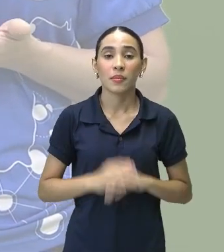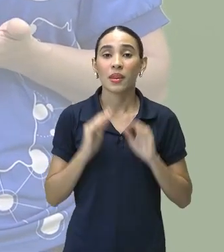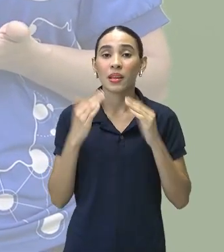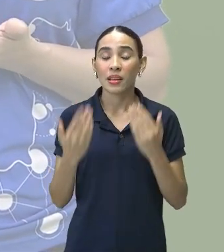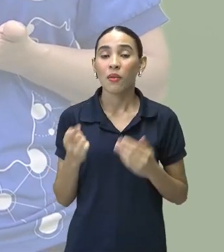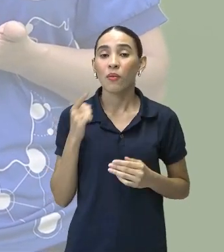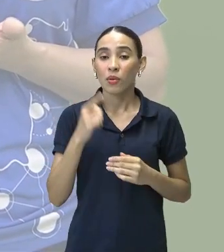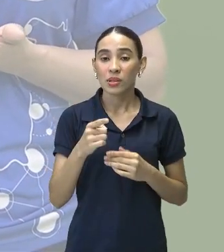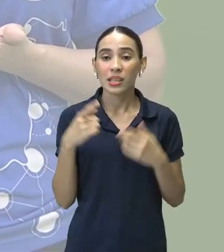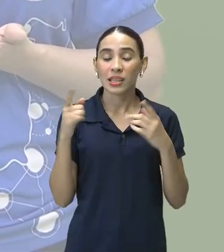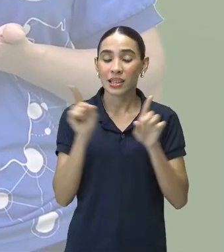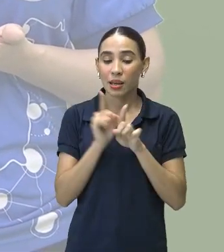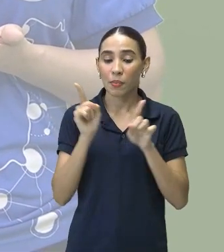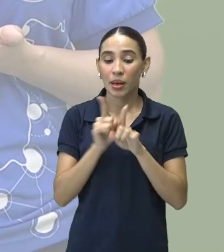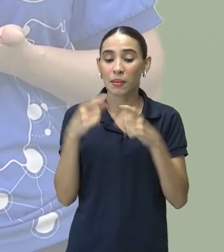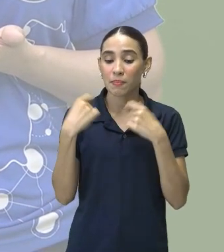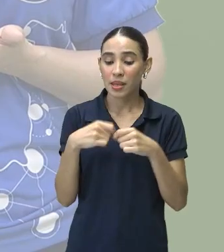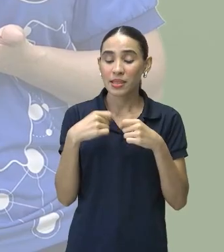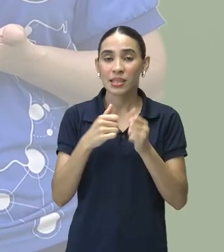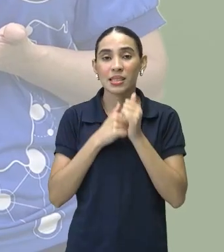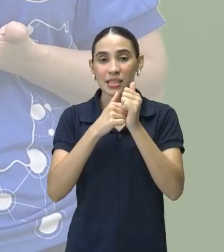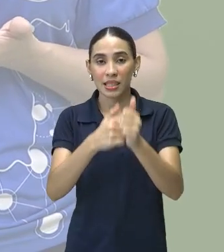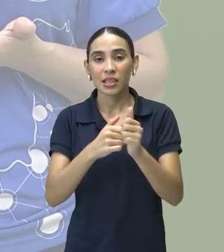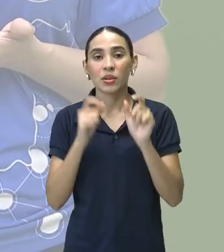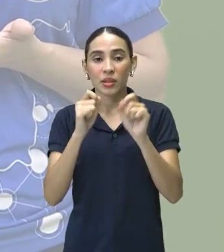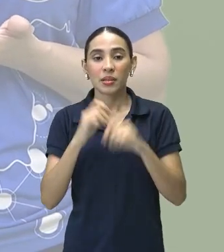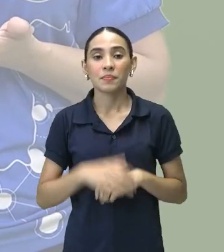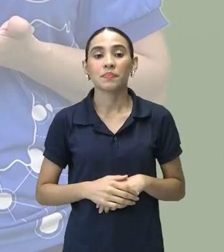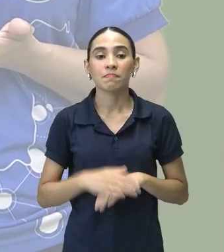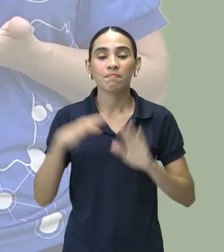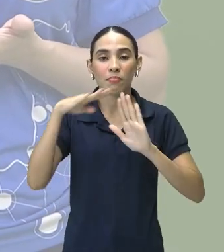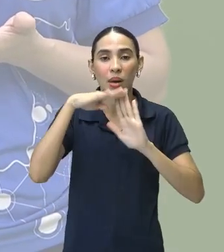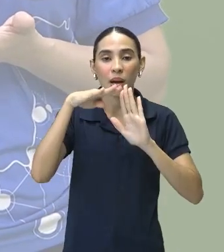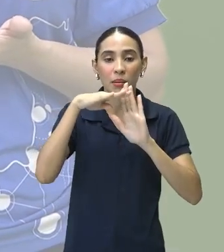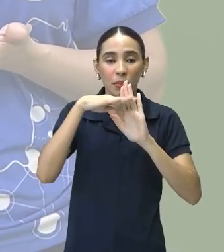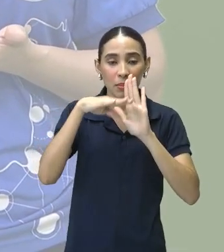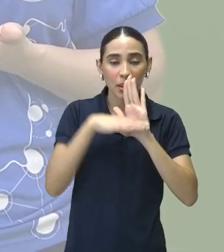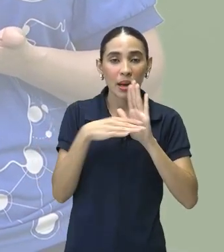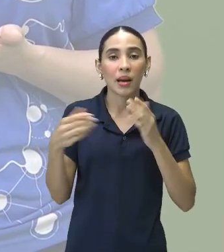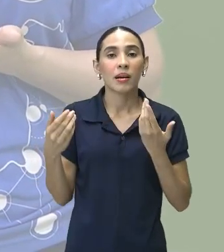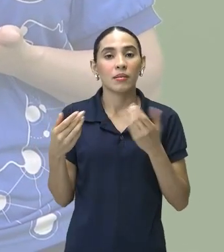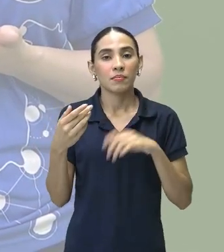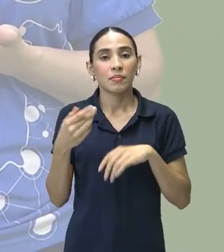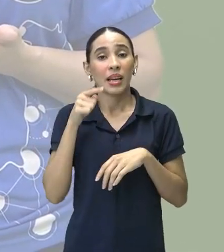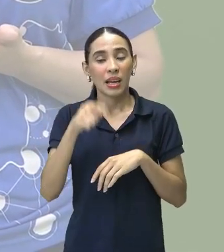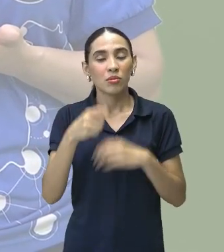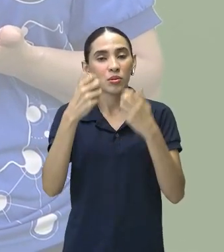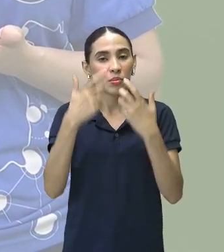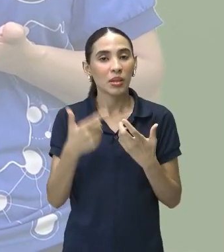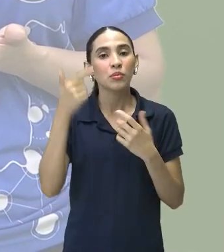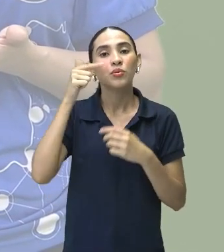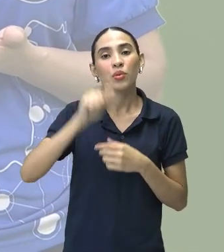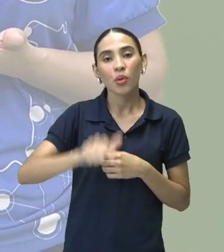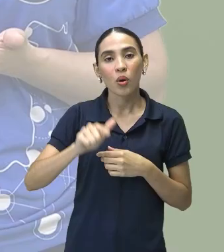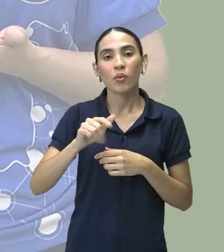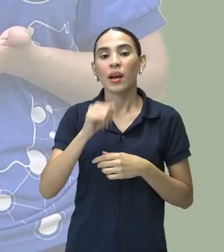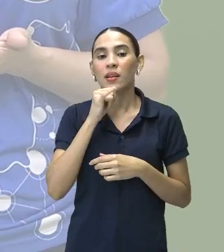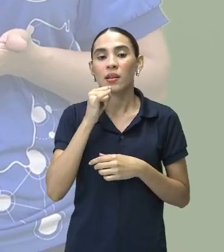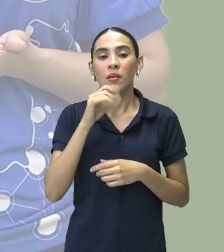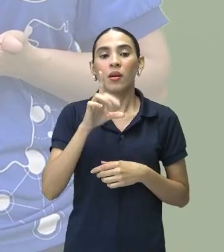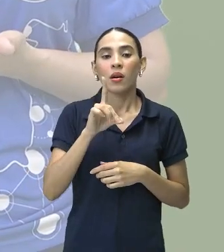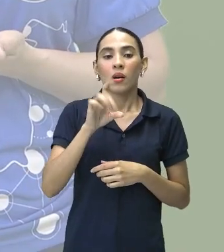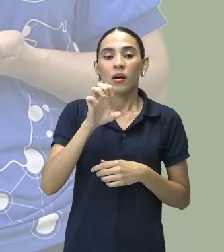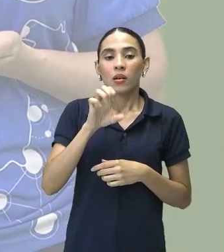Então, vocês devem também seguir corretamente a prescrição médica. Enfatizo muito isso, né, como